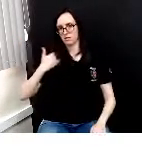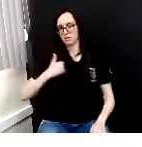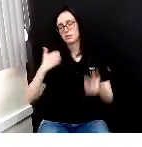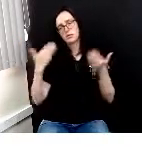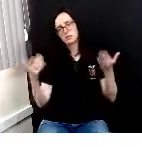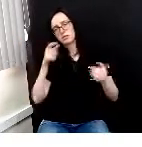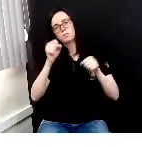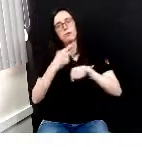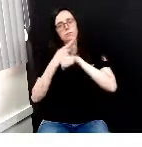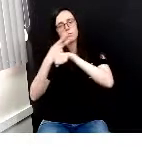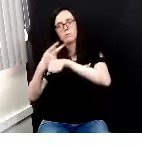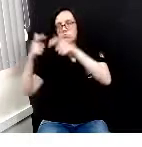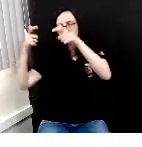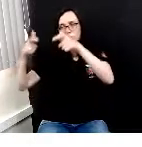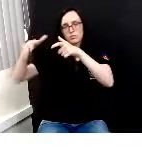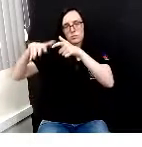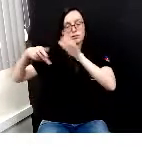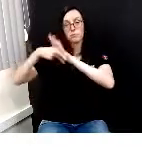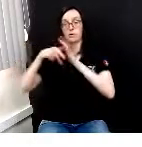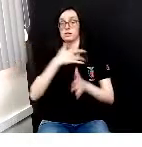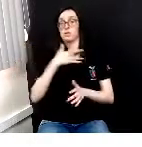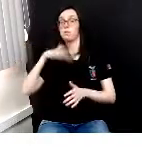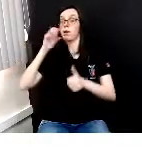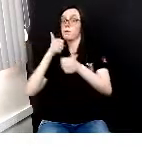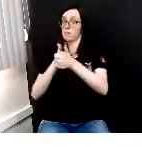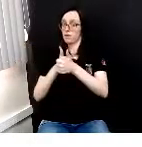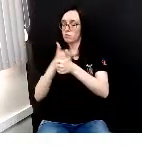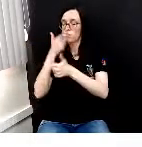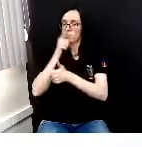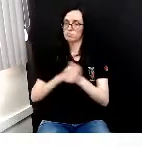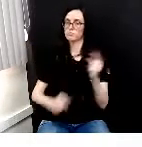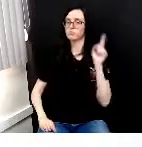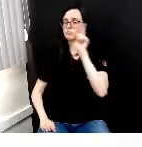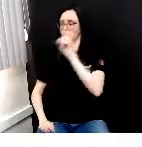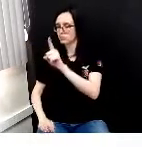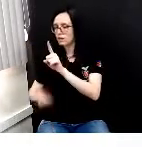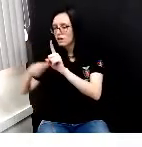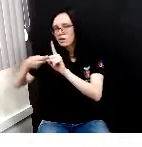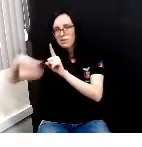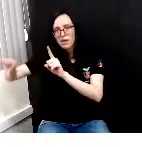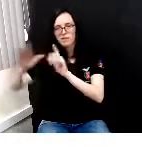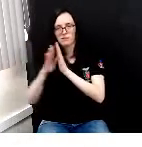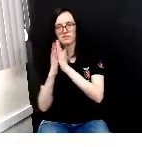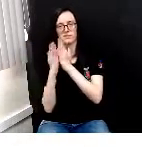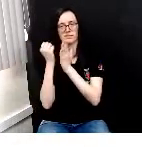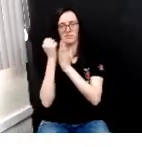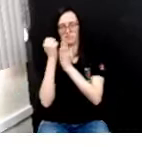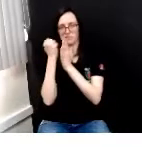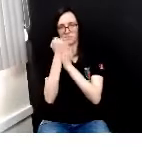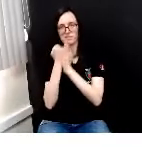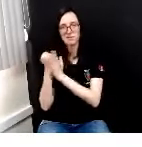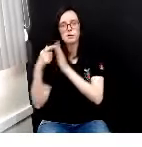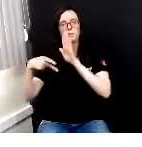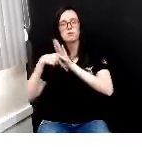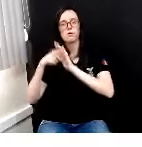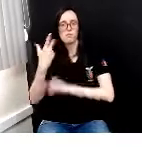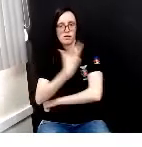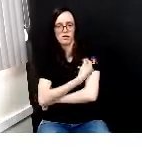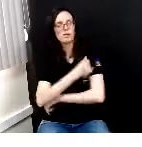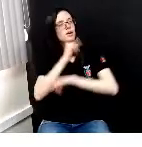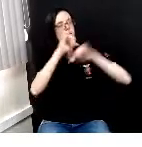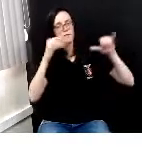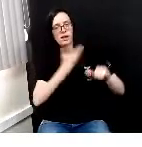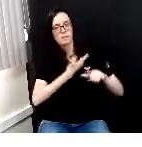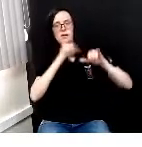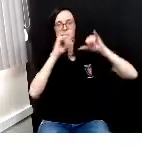Então, procure o serviço de saúde mais próximo e leve a sua carteira de vacinação. Avise os seus amigos, os seus